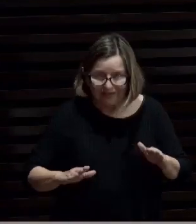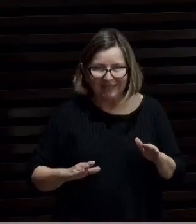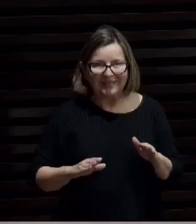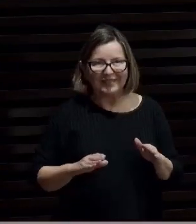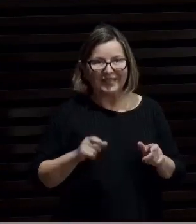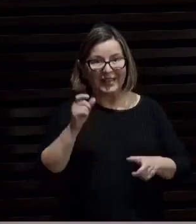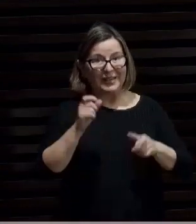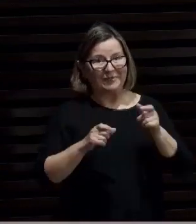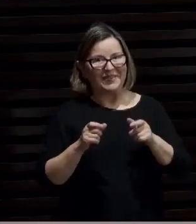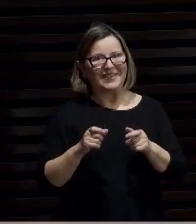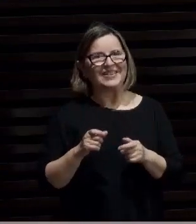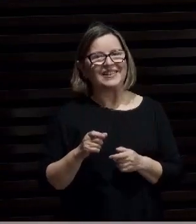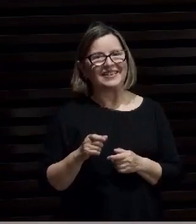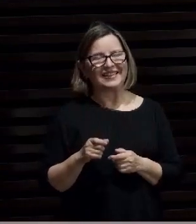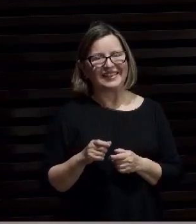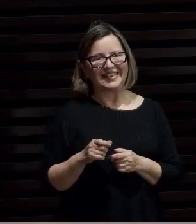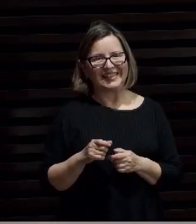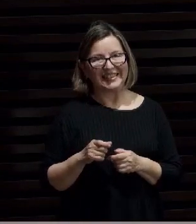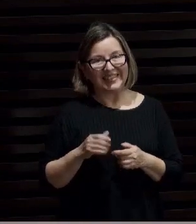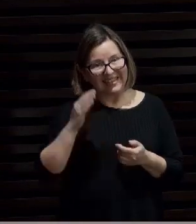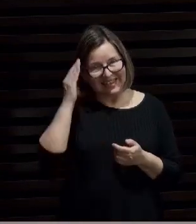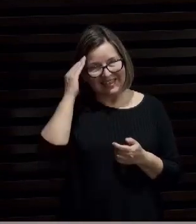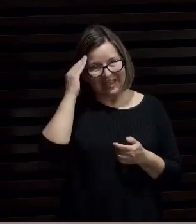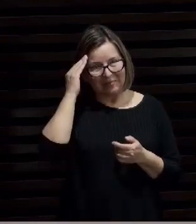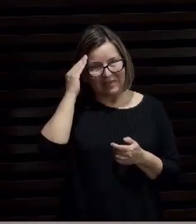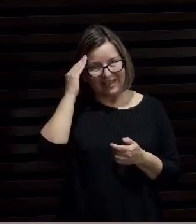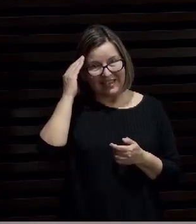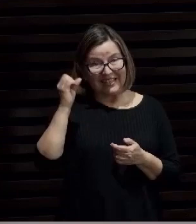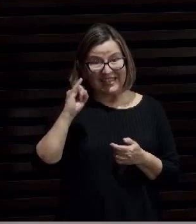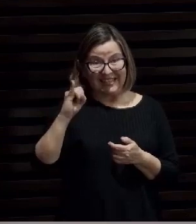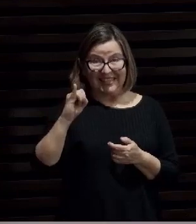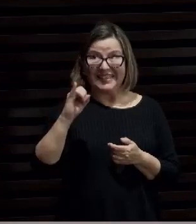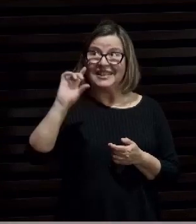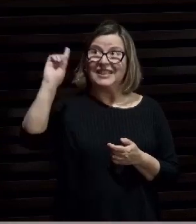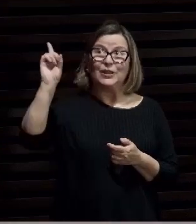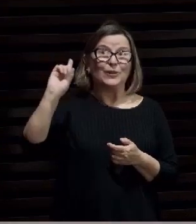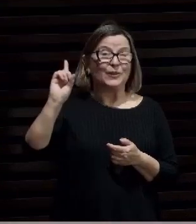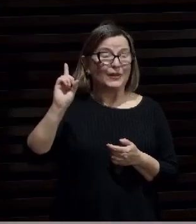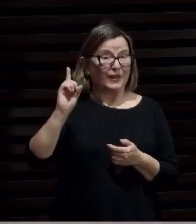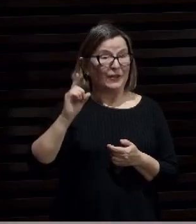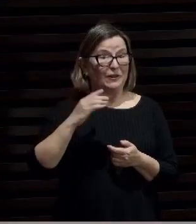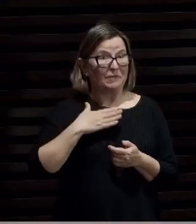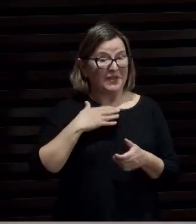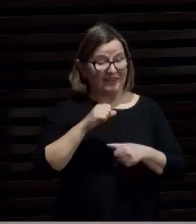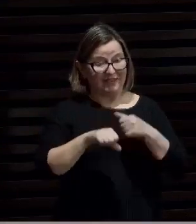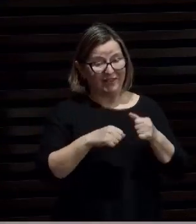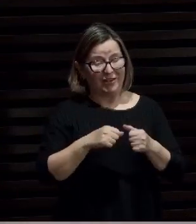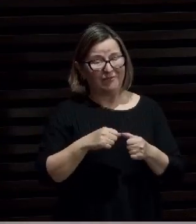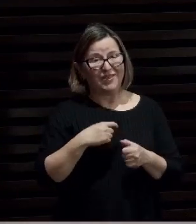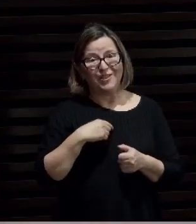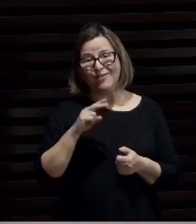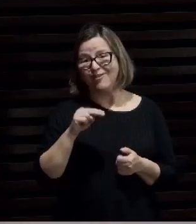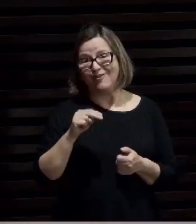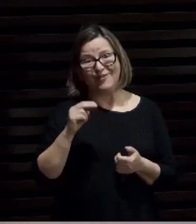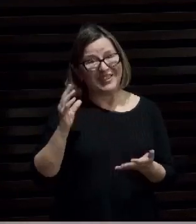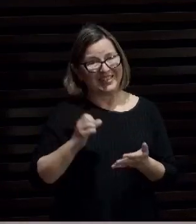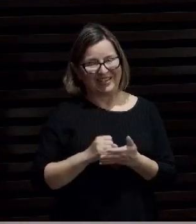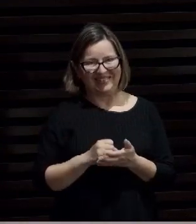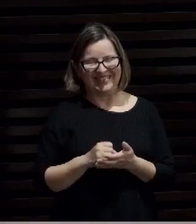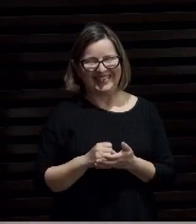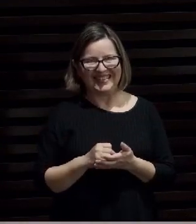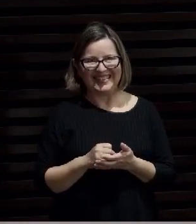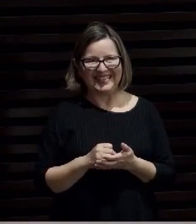entenderam que se Deus não tivesse elegido, eu jamais teria sido salvo. Quando pela graça de Deus o homem nasce de